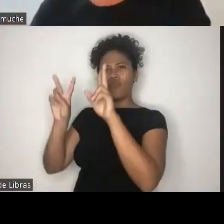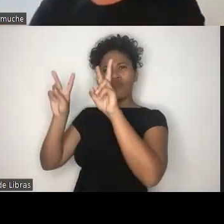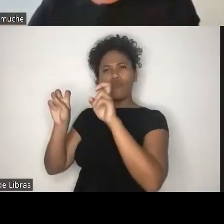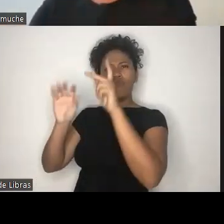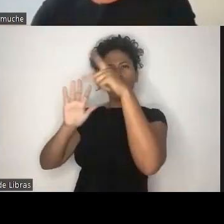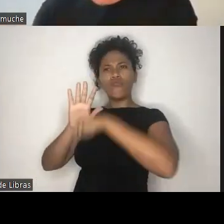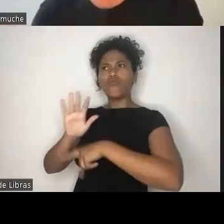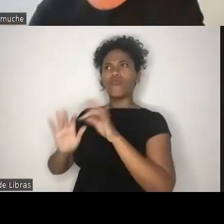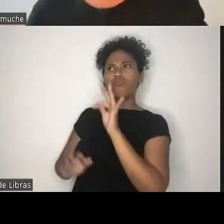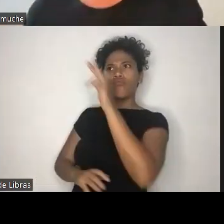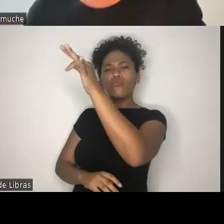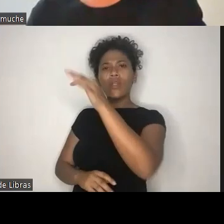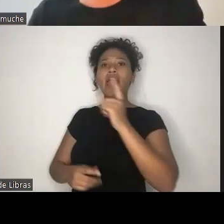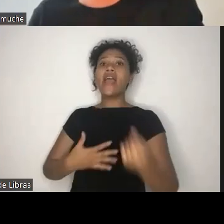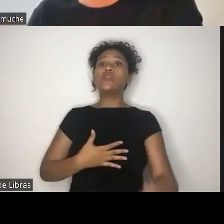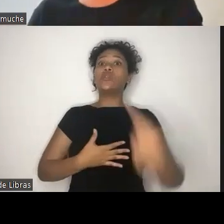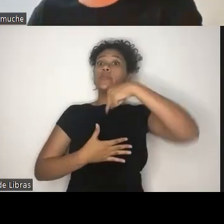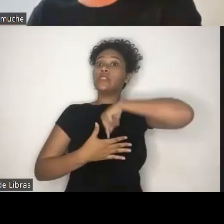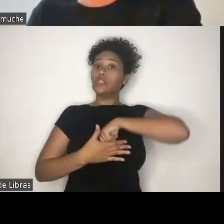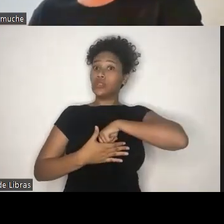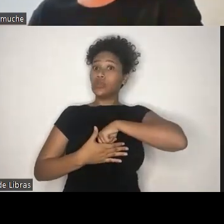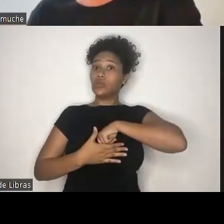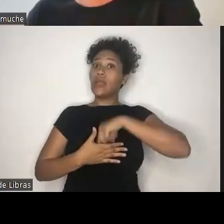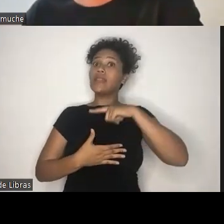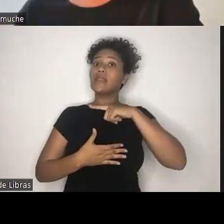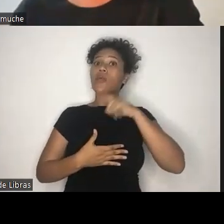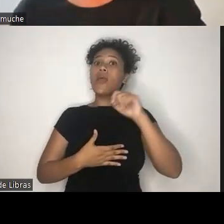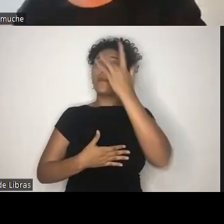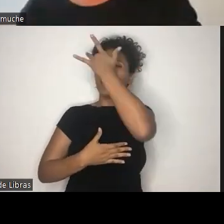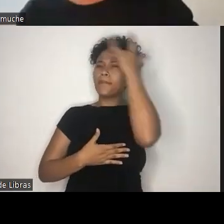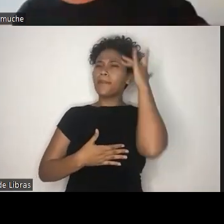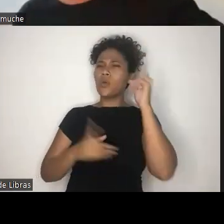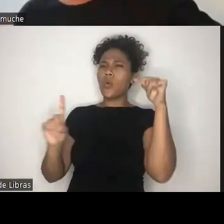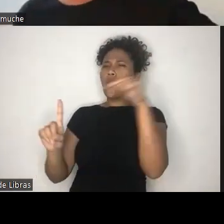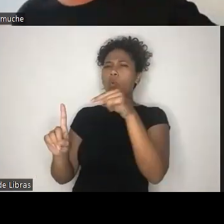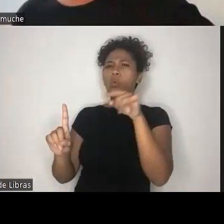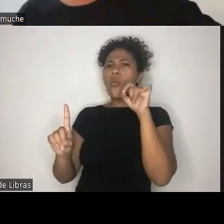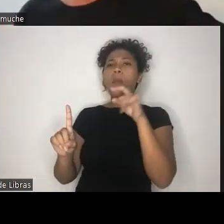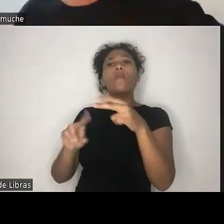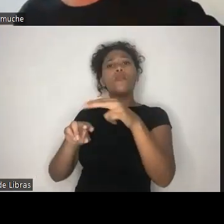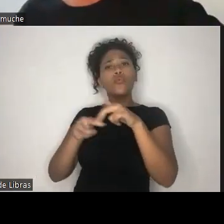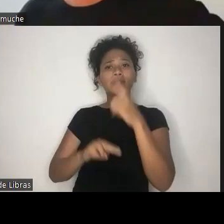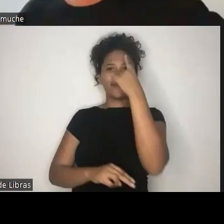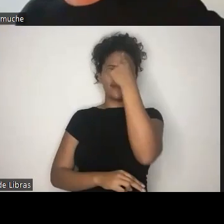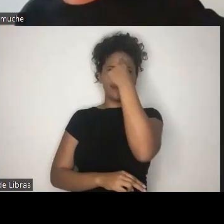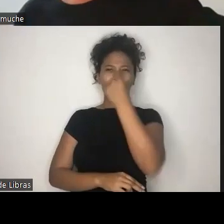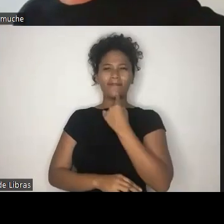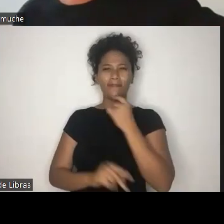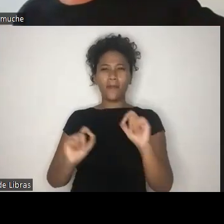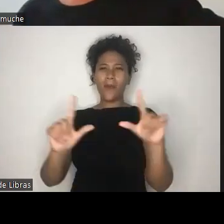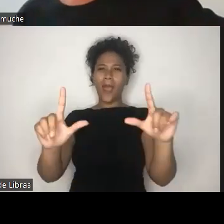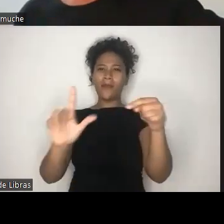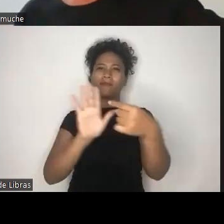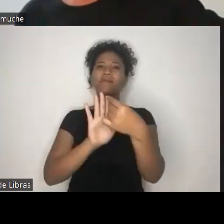conectada com essa subjetividade desse indivíduo que que é o Andrei e é